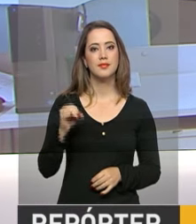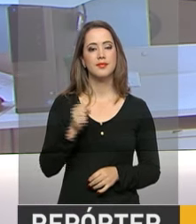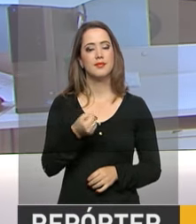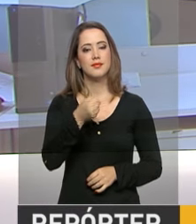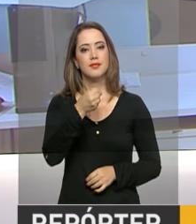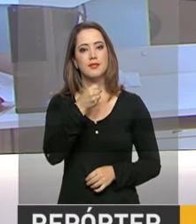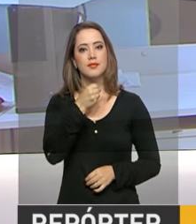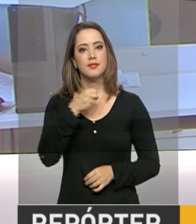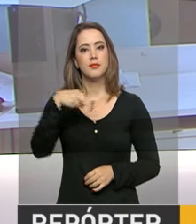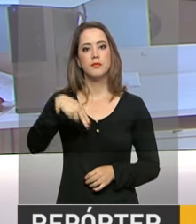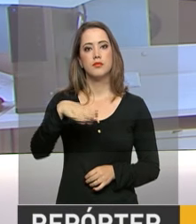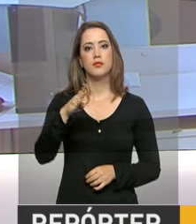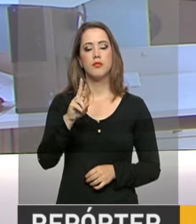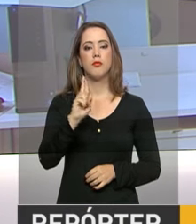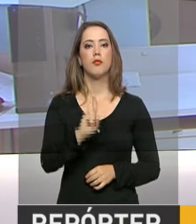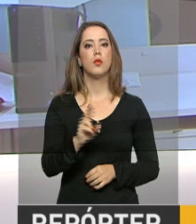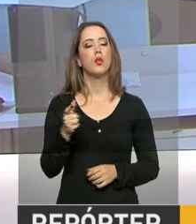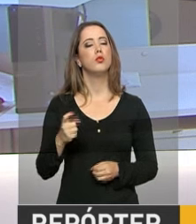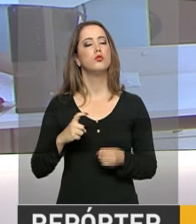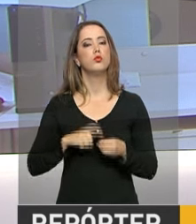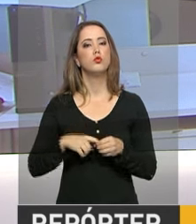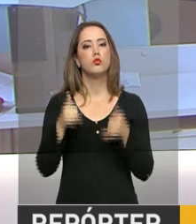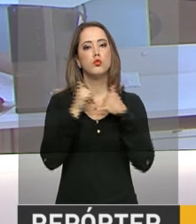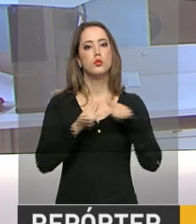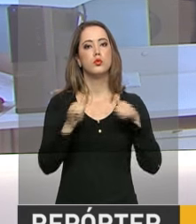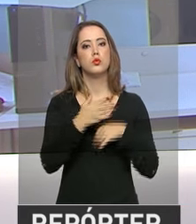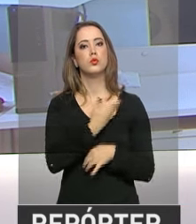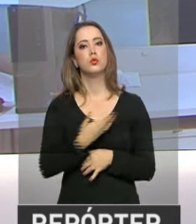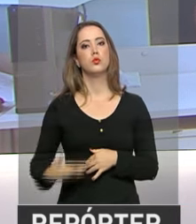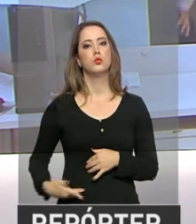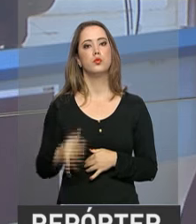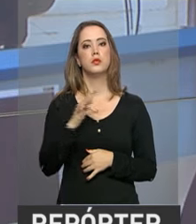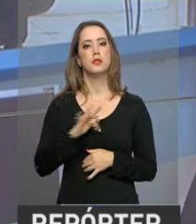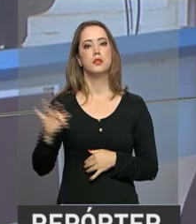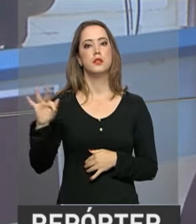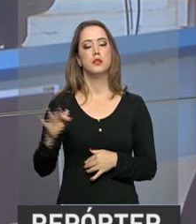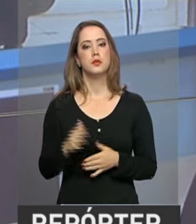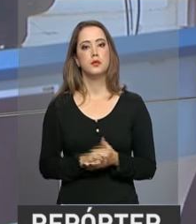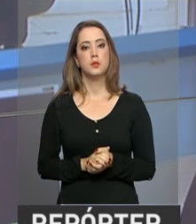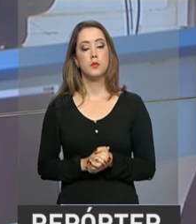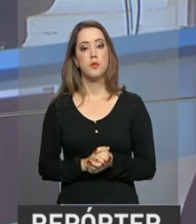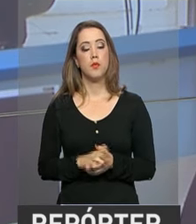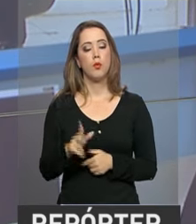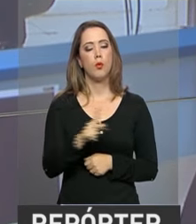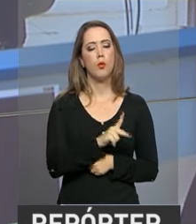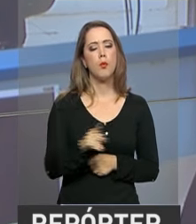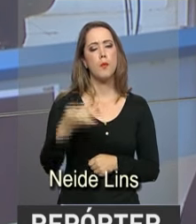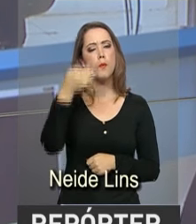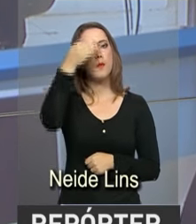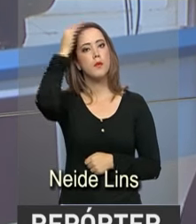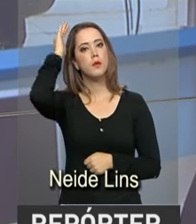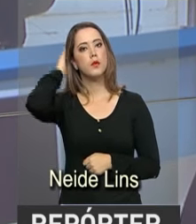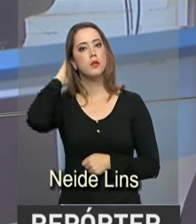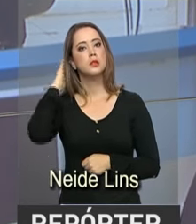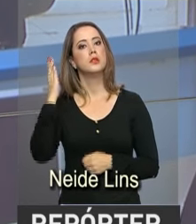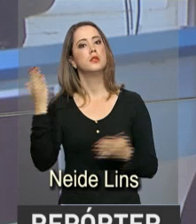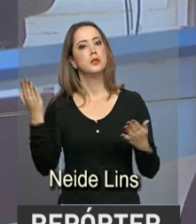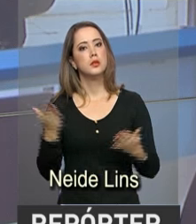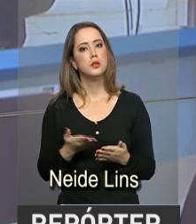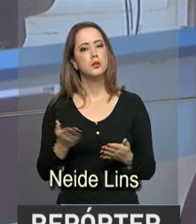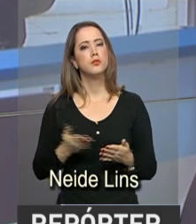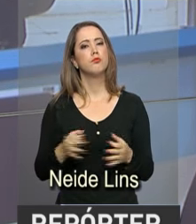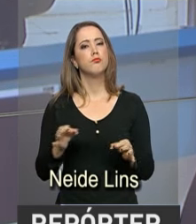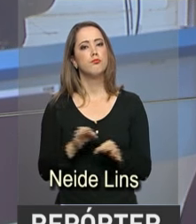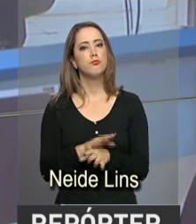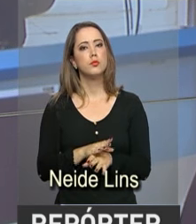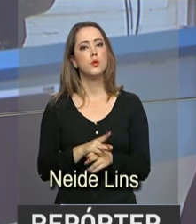o repórter NBR está de volta com as notícias do governo federal. O presidente interino Michel Temer participou agora a pouco